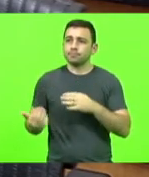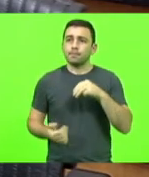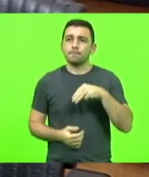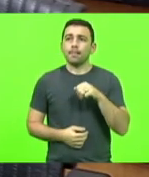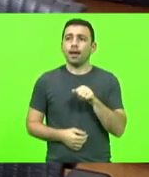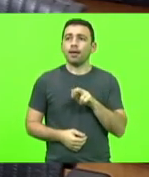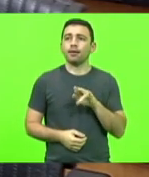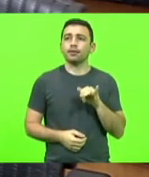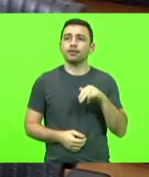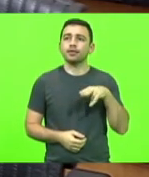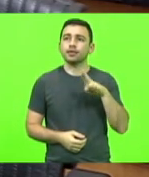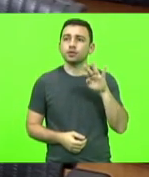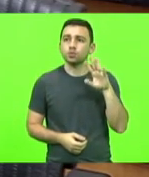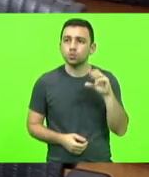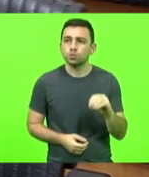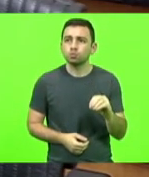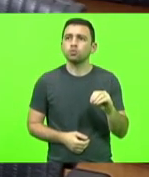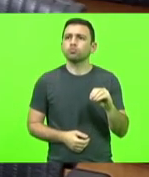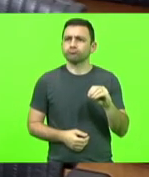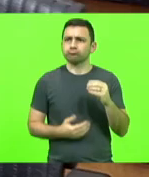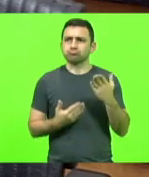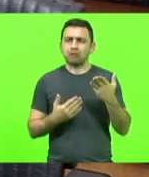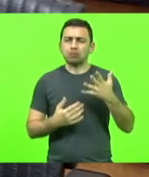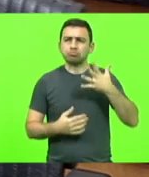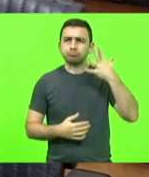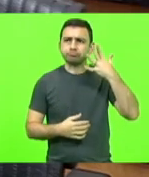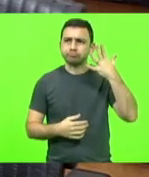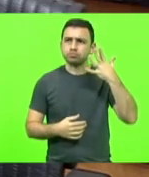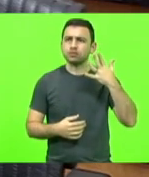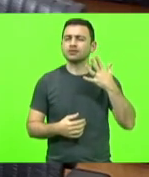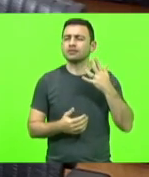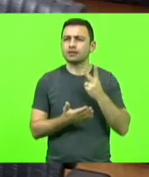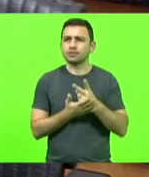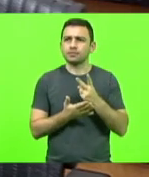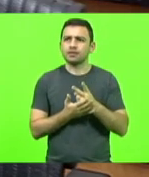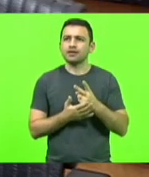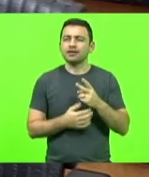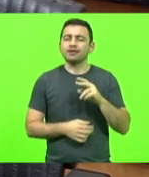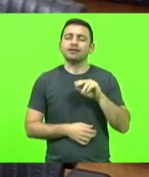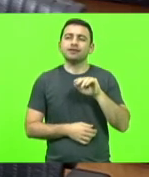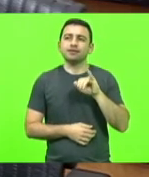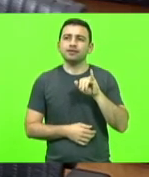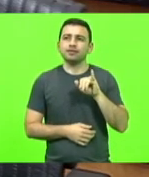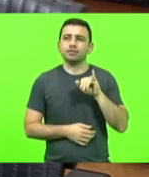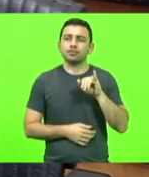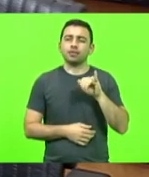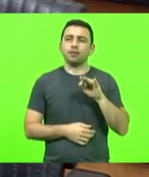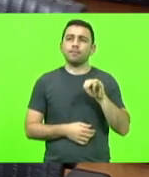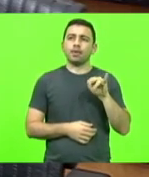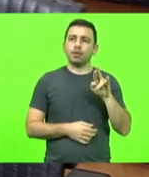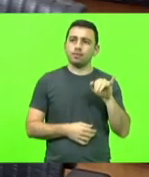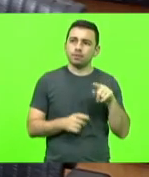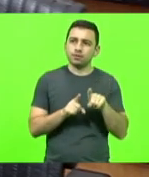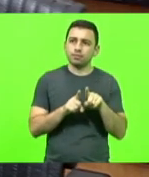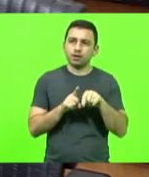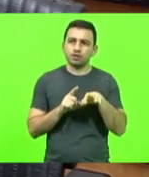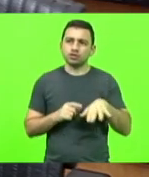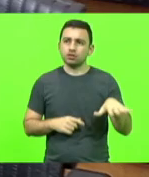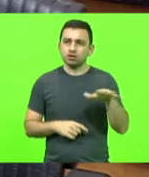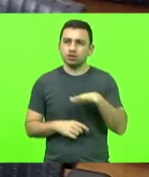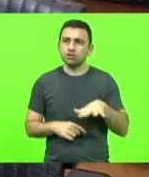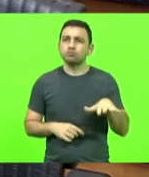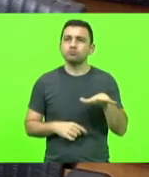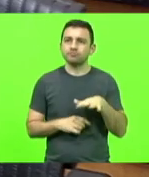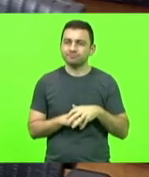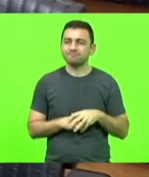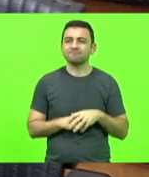grande comunicador da cidade de Itapema e região, no Ponto SC, que está aqui com o nosso amigo Tiago de Itapema,